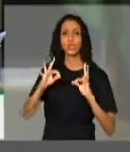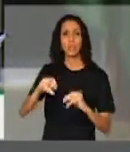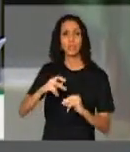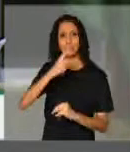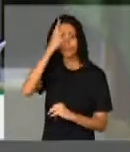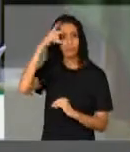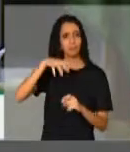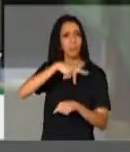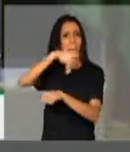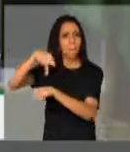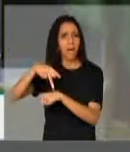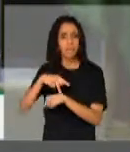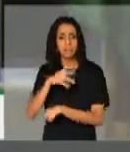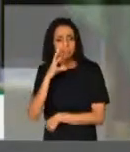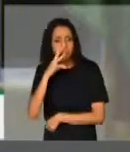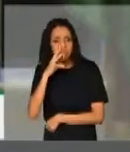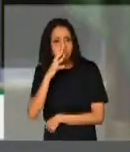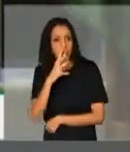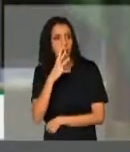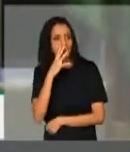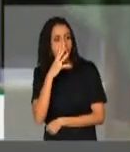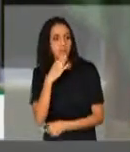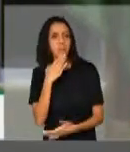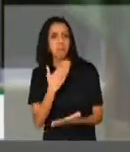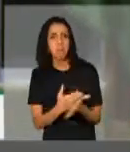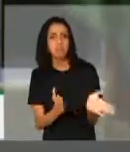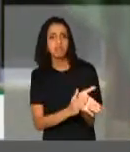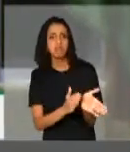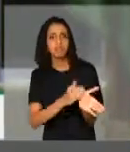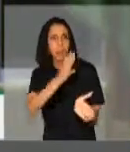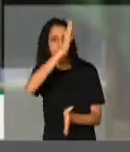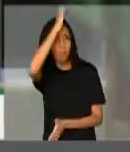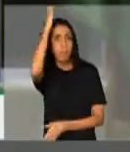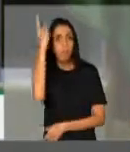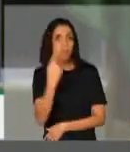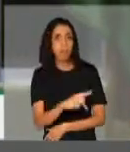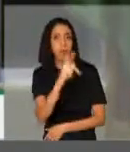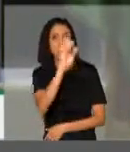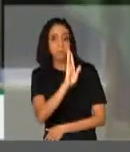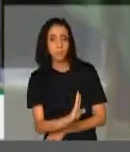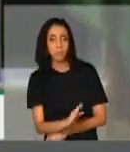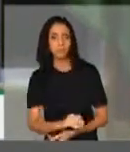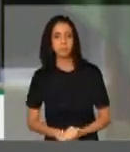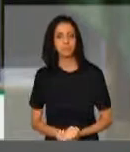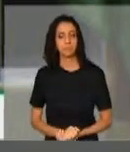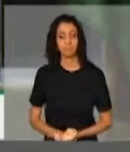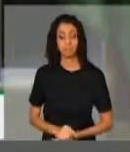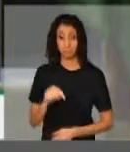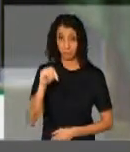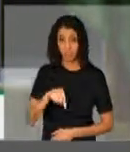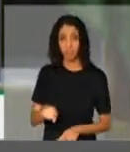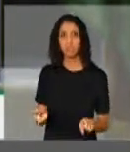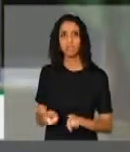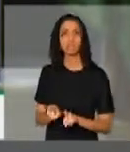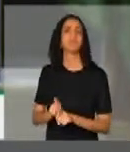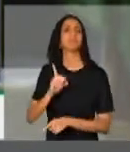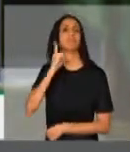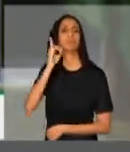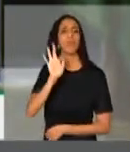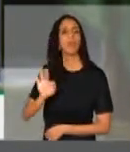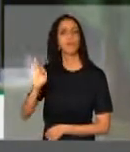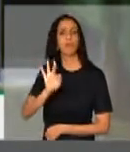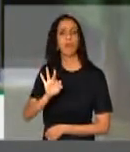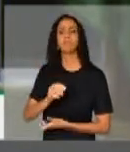do país com seu exemplo e abnegação fechar as portas já aqui nesta casa nós deputados federais também nos unimos